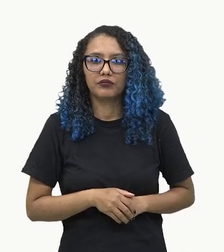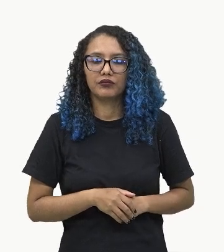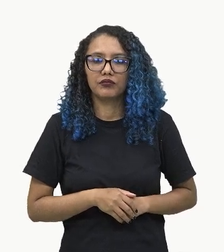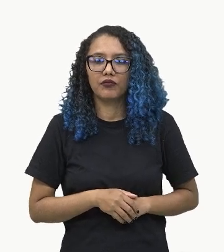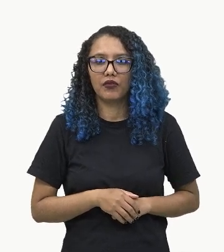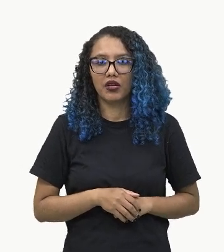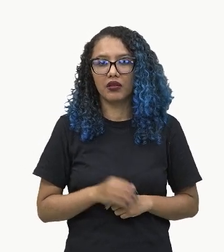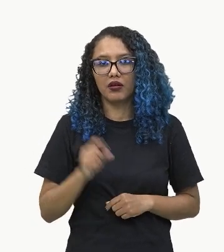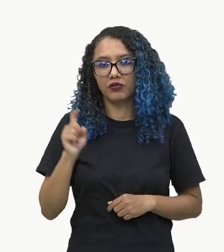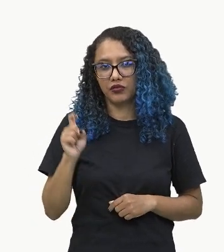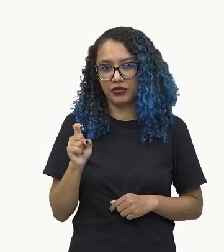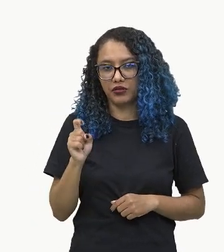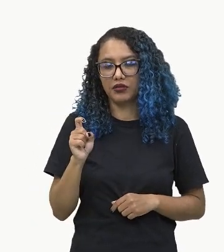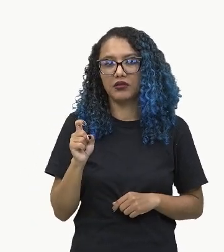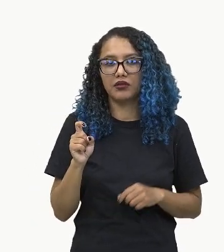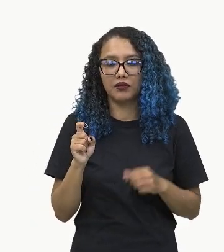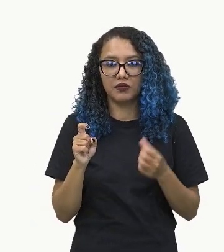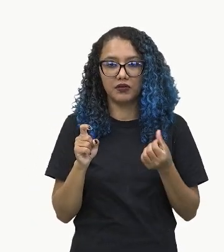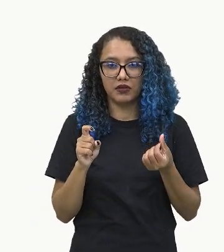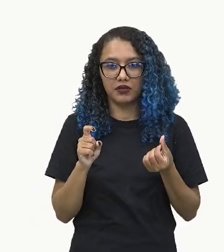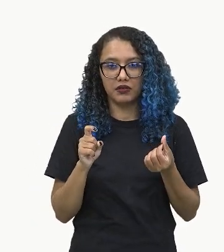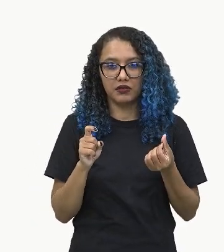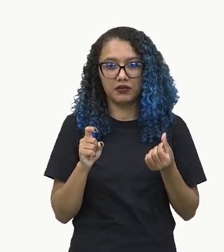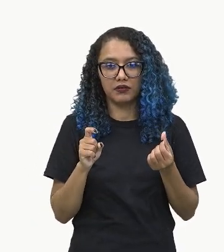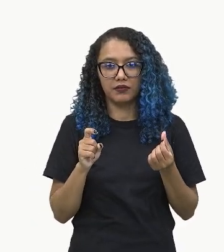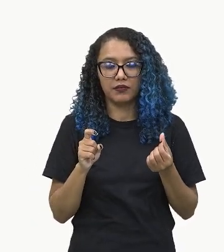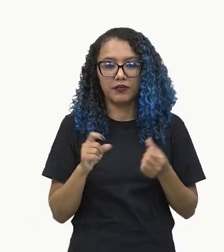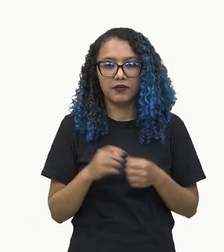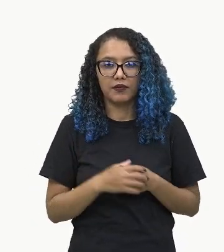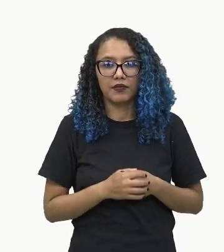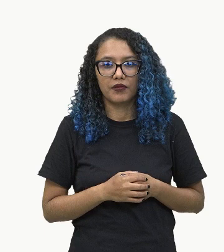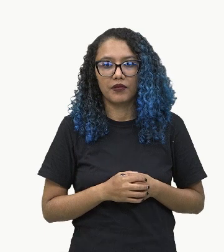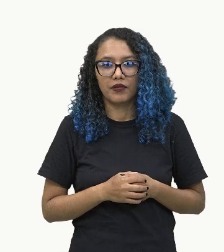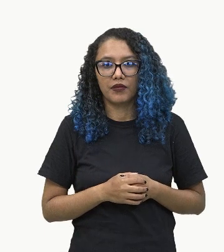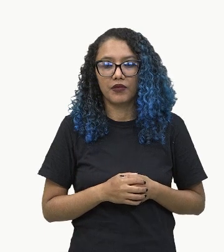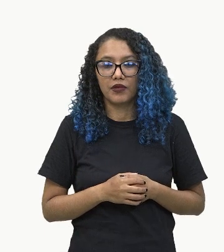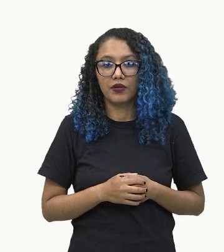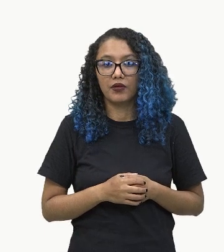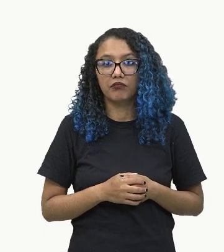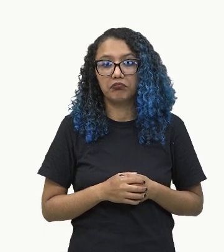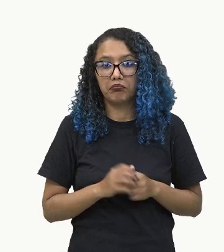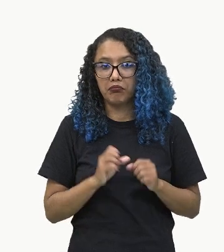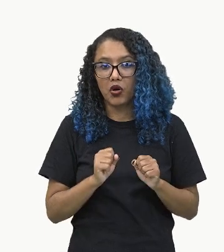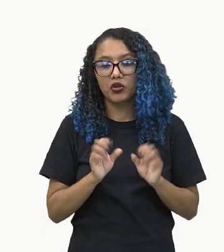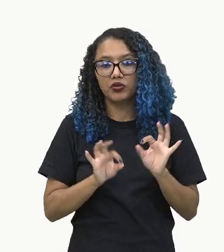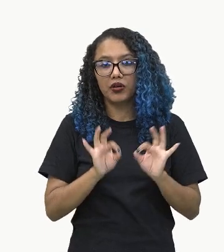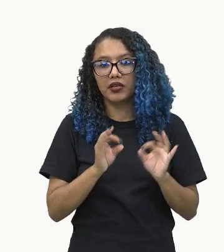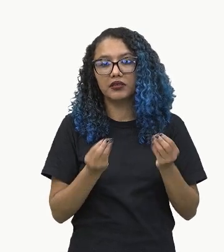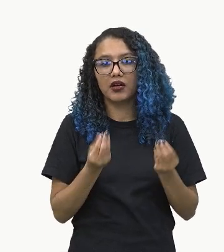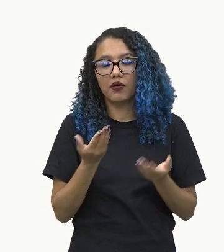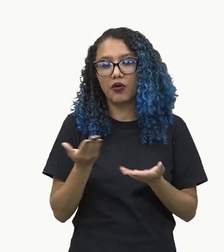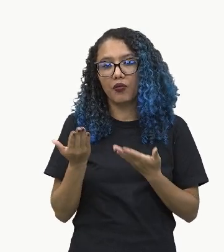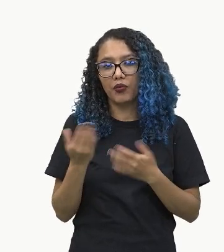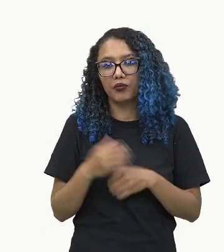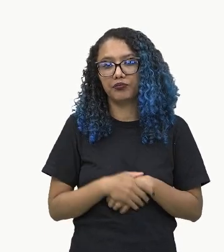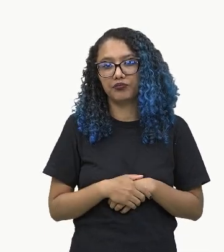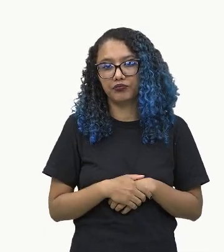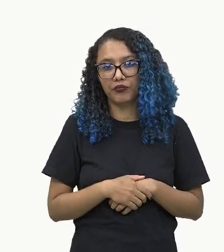6, só que um será somando e o outro